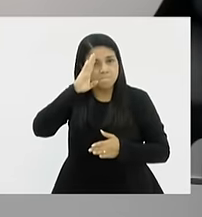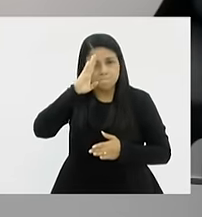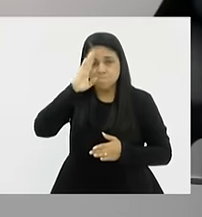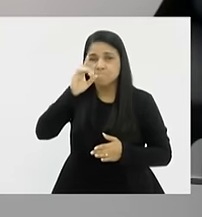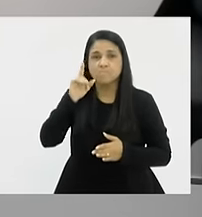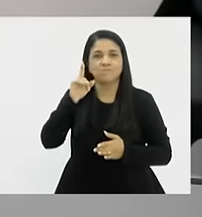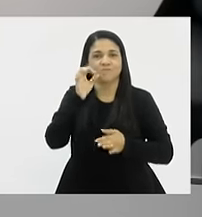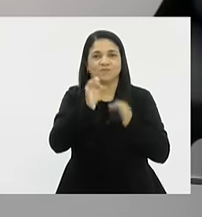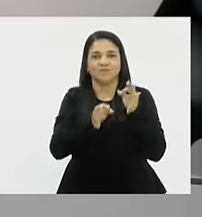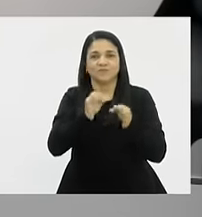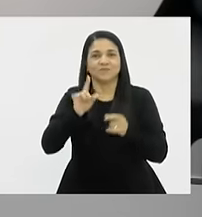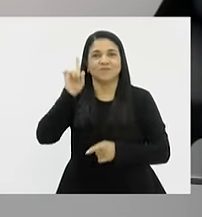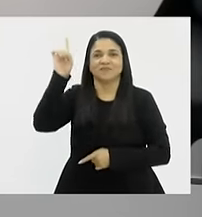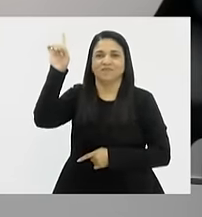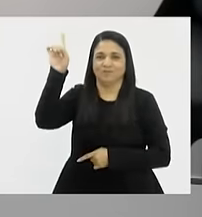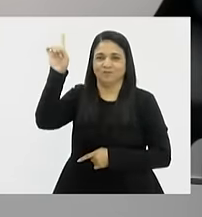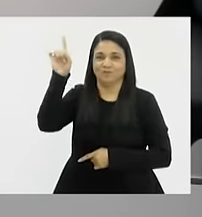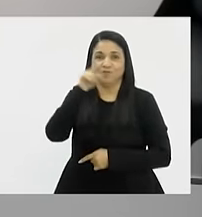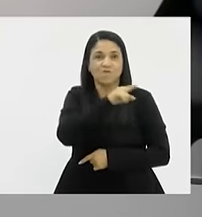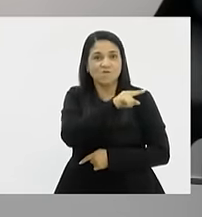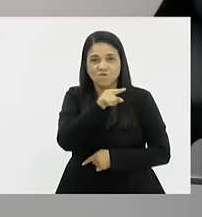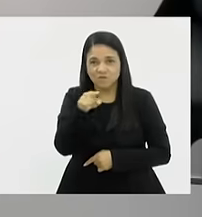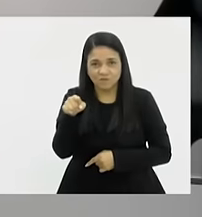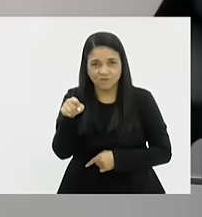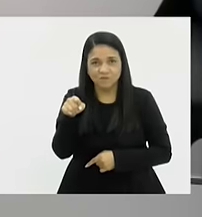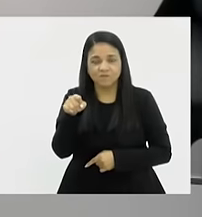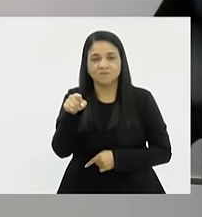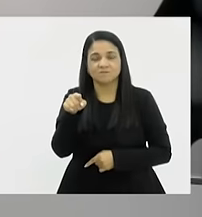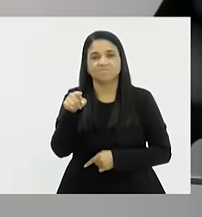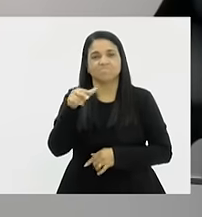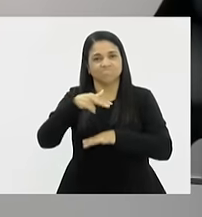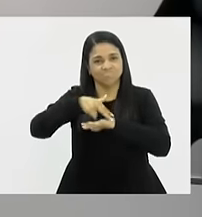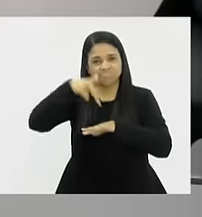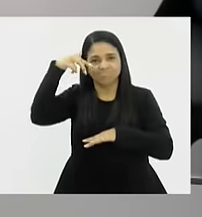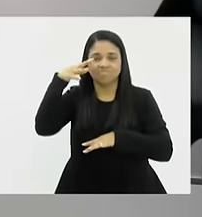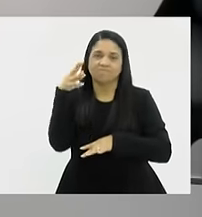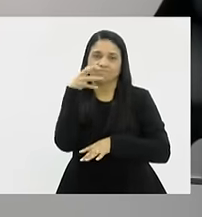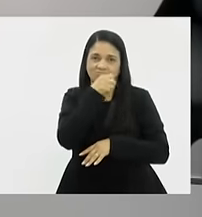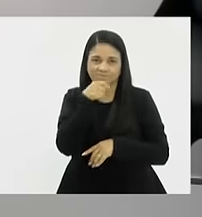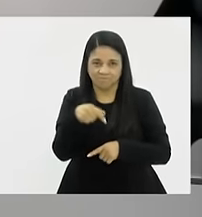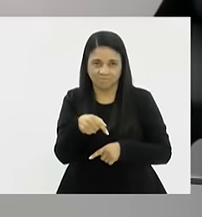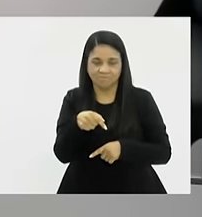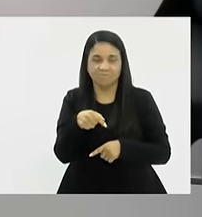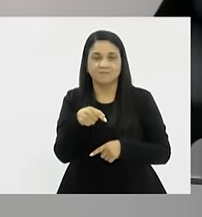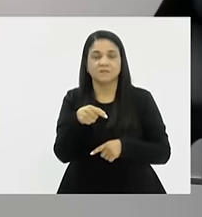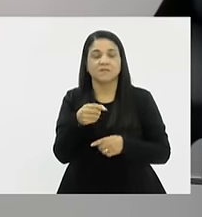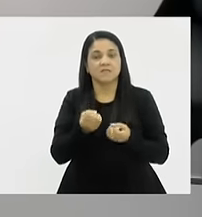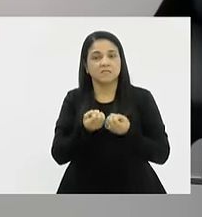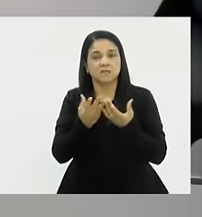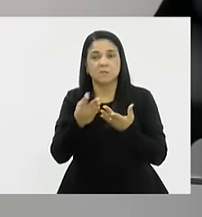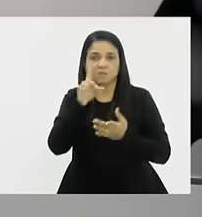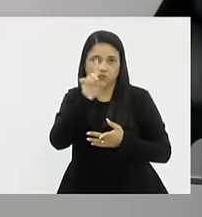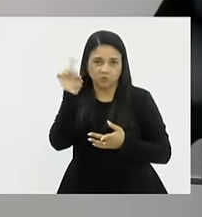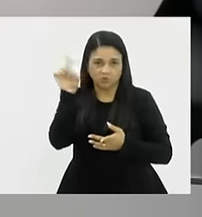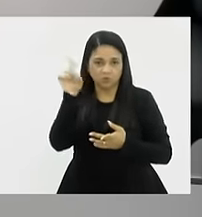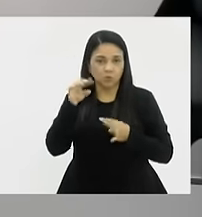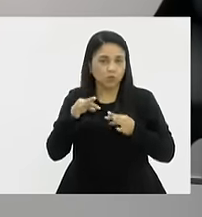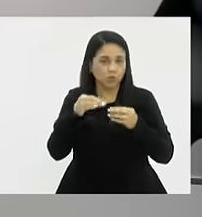de Deus. E vocês, na eternidade, receberão de Deus, por tudo que vem